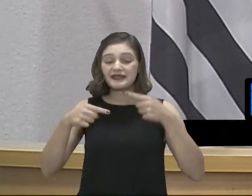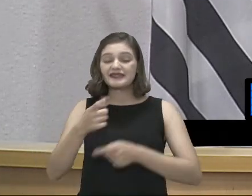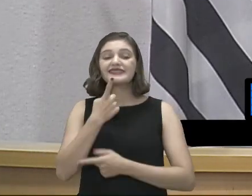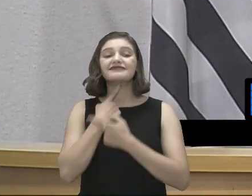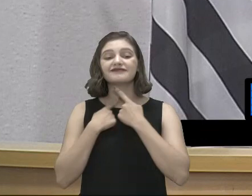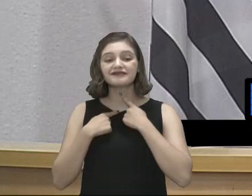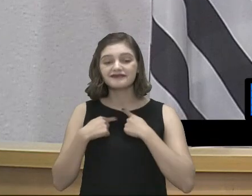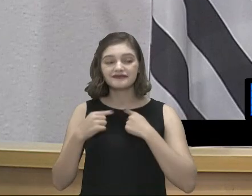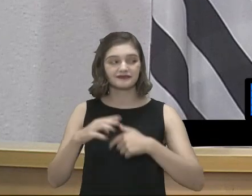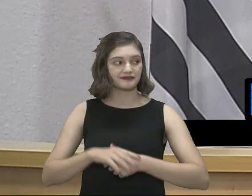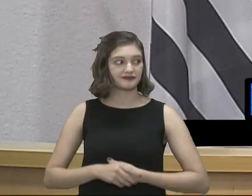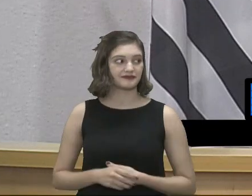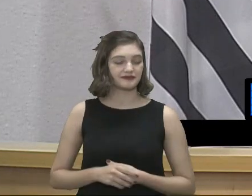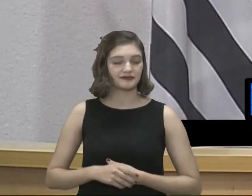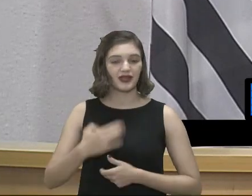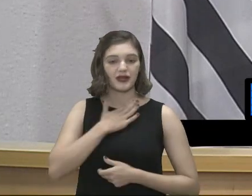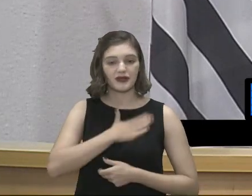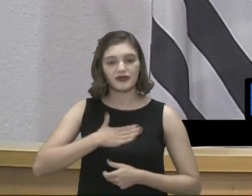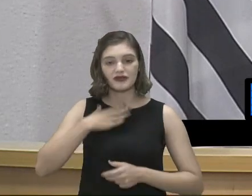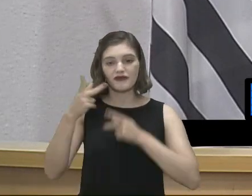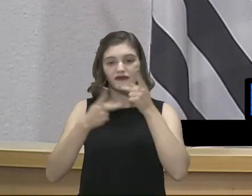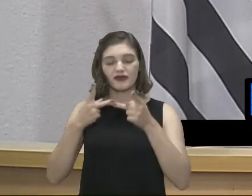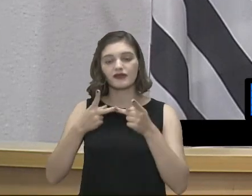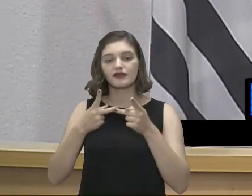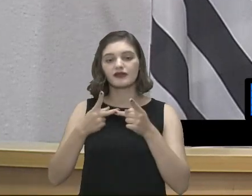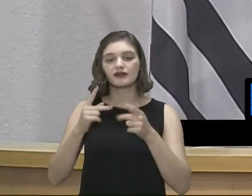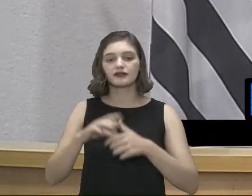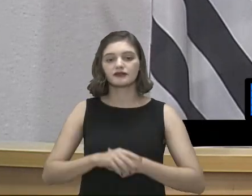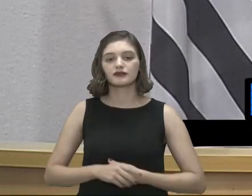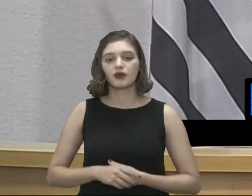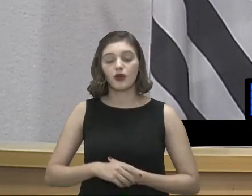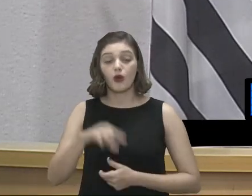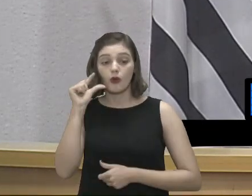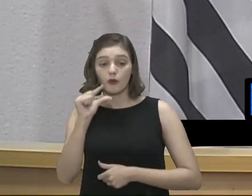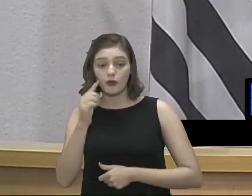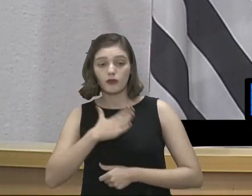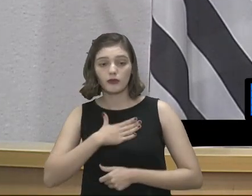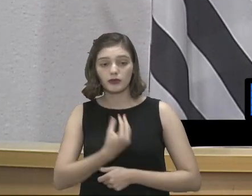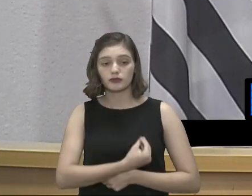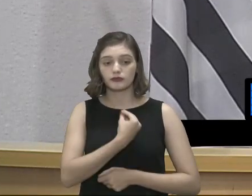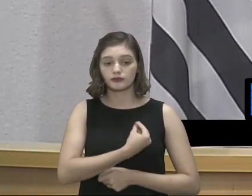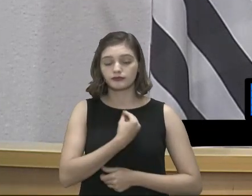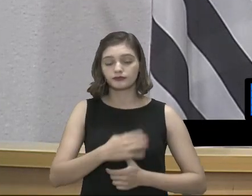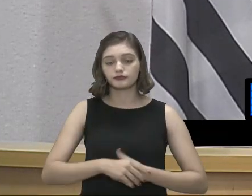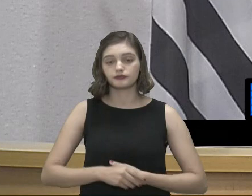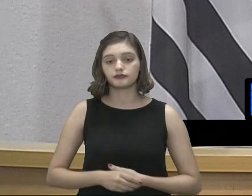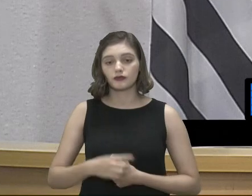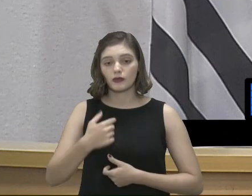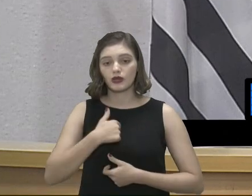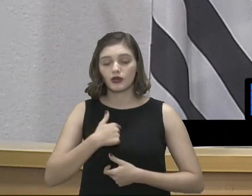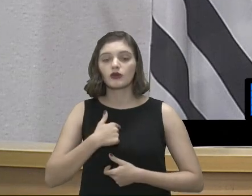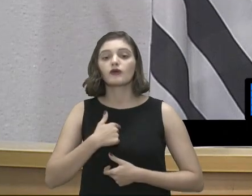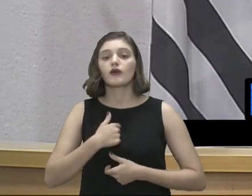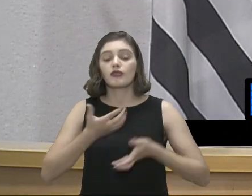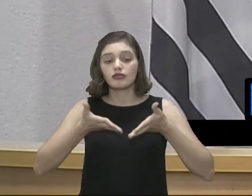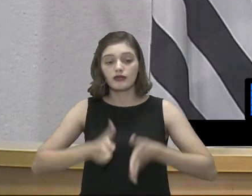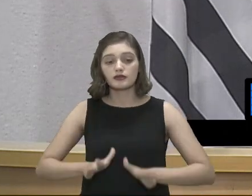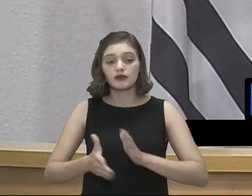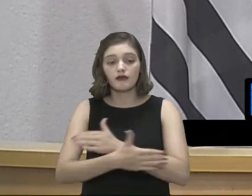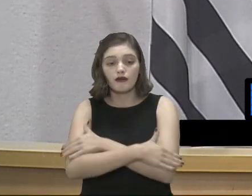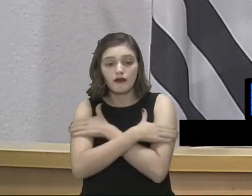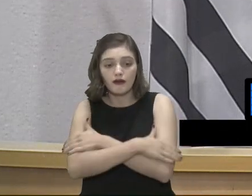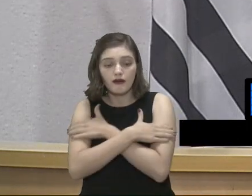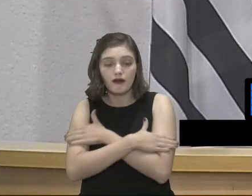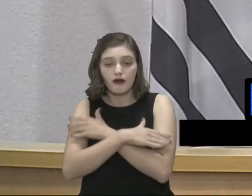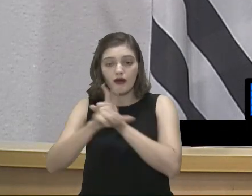vontade e gostaria de relatar fragmentos da minha história. Eu sou de Campos do Jordão, do